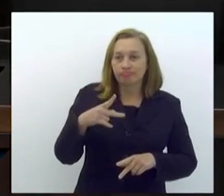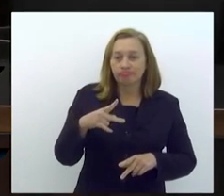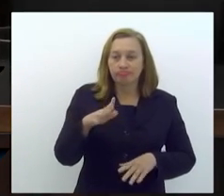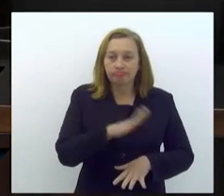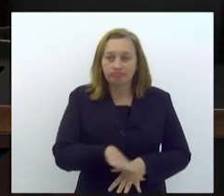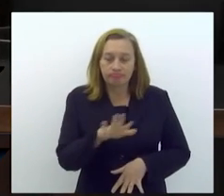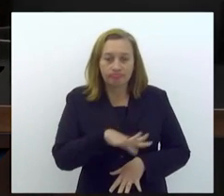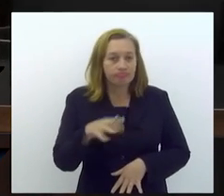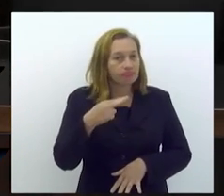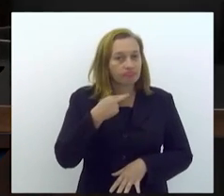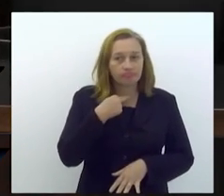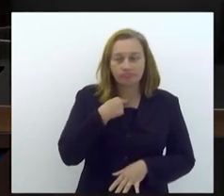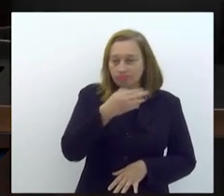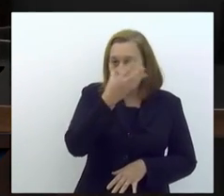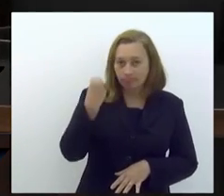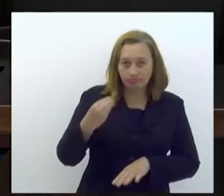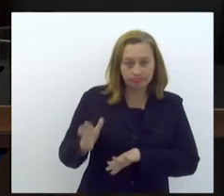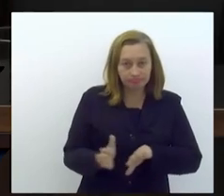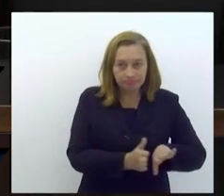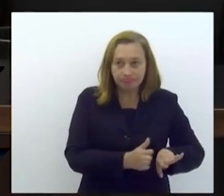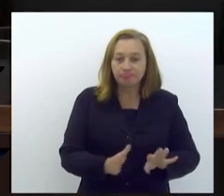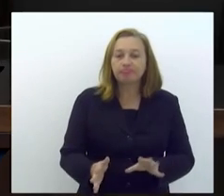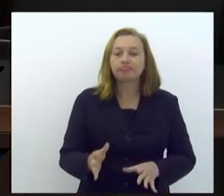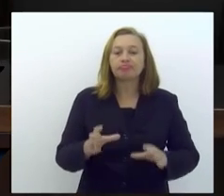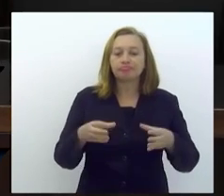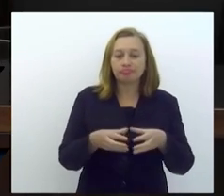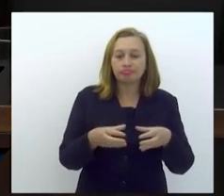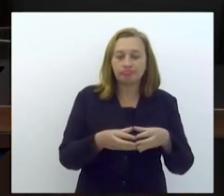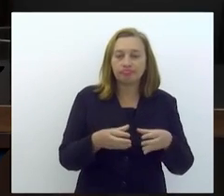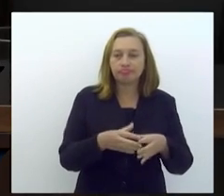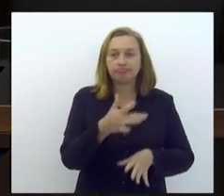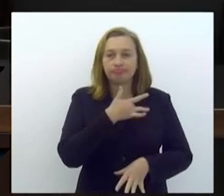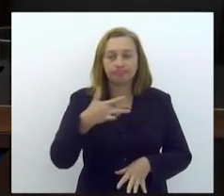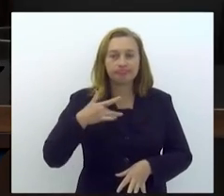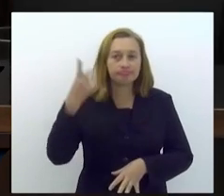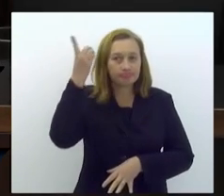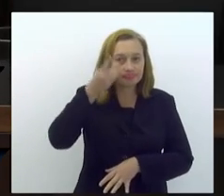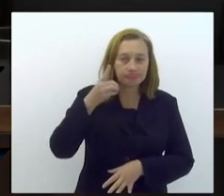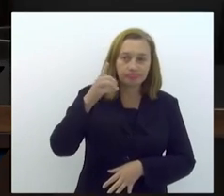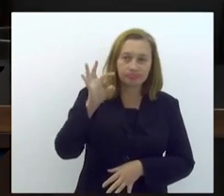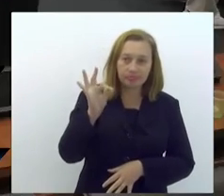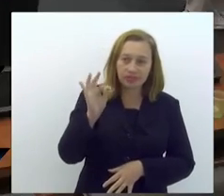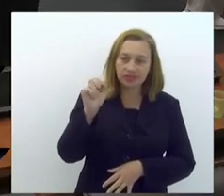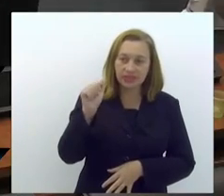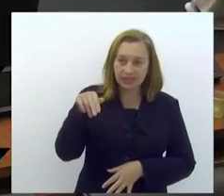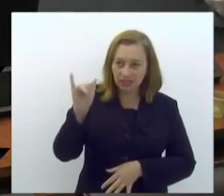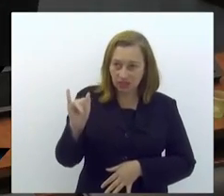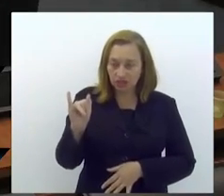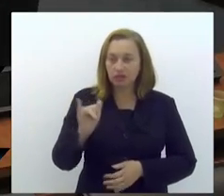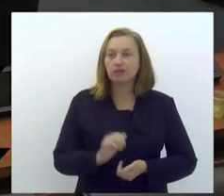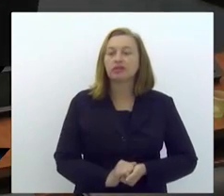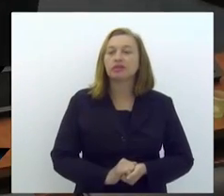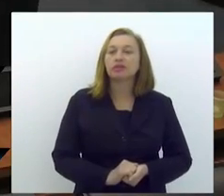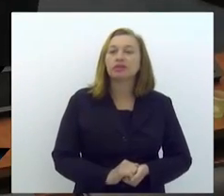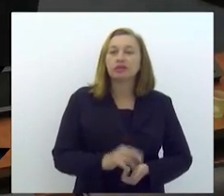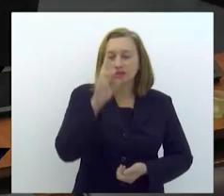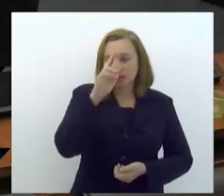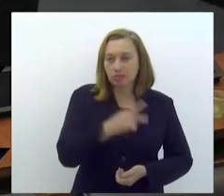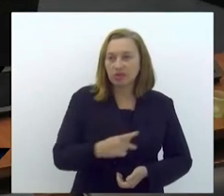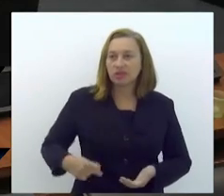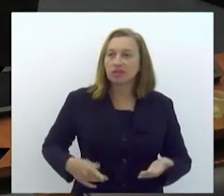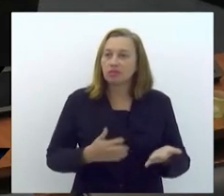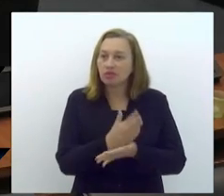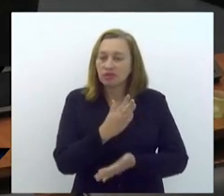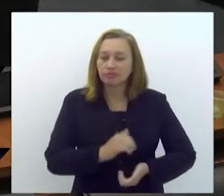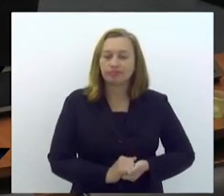no nosso estado pela comissão de saúde Deputado Vieira Presidente parece ser